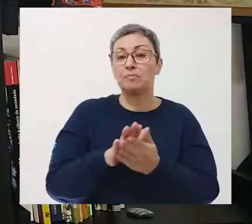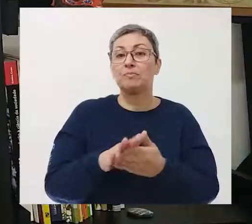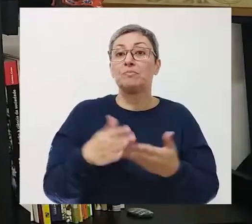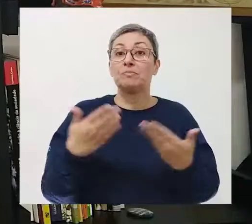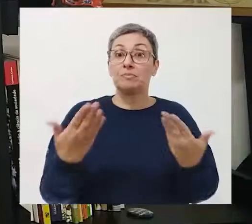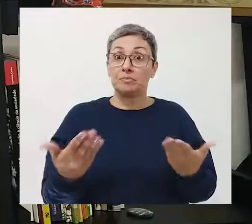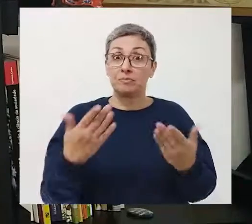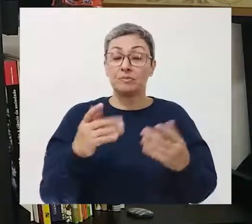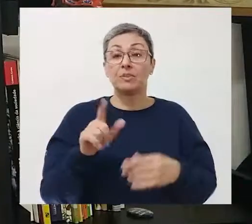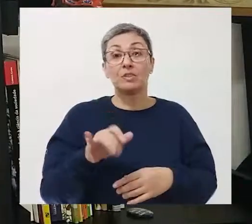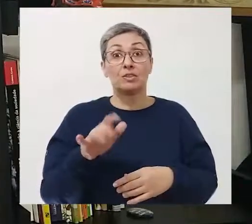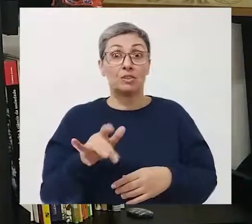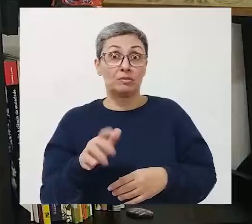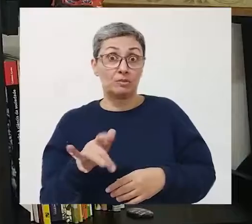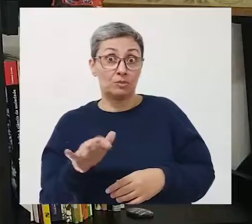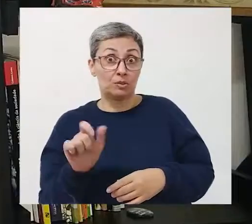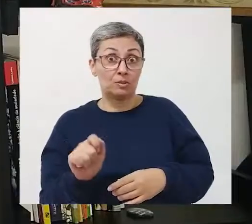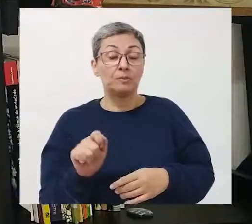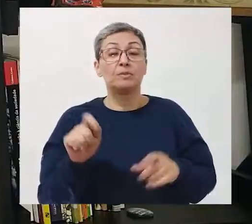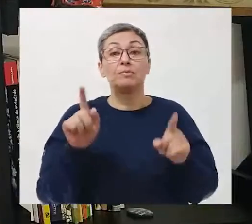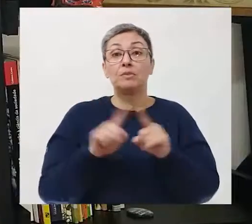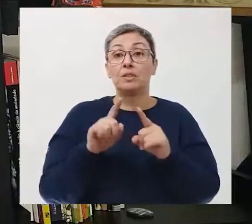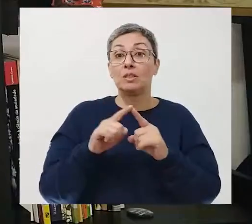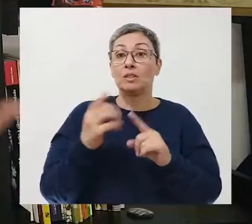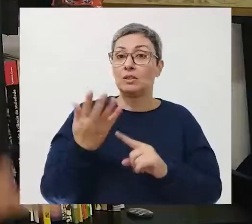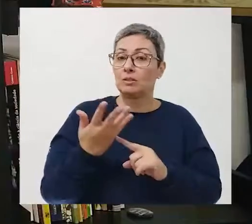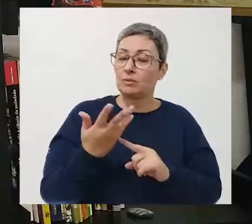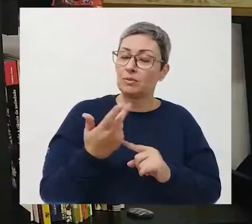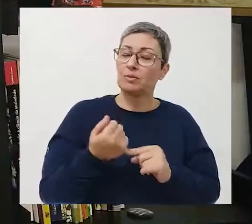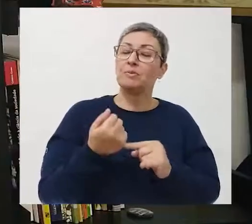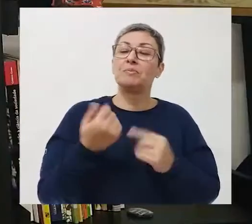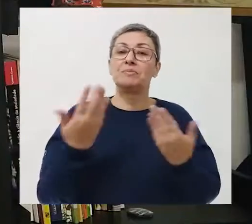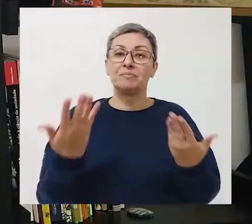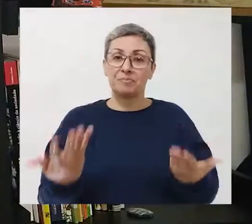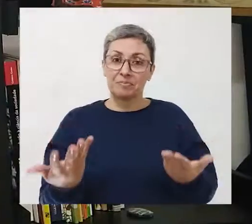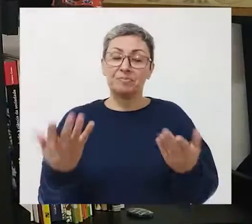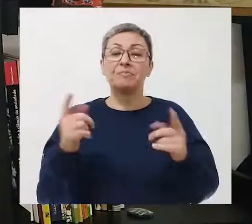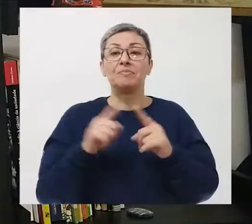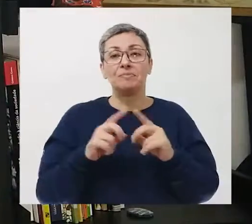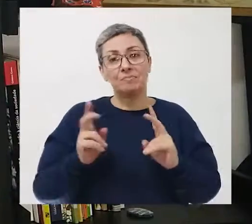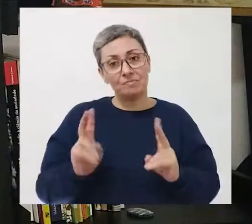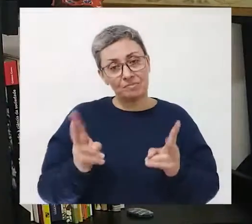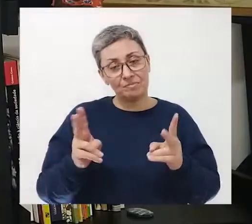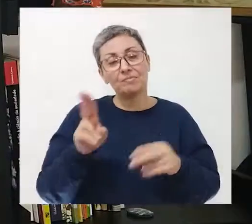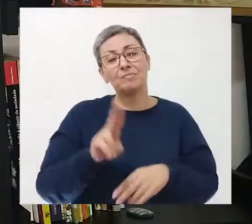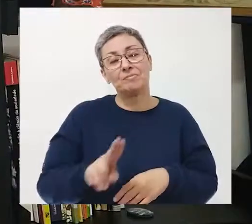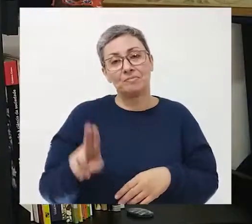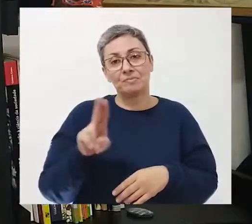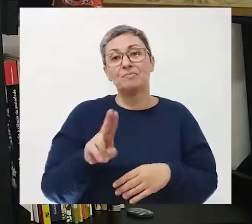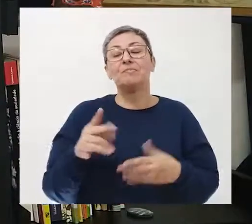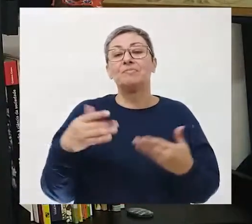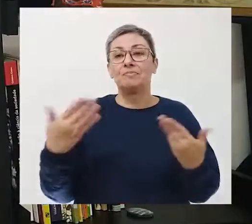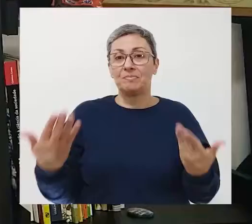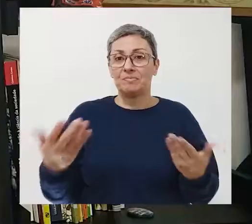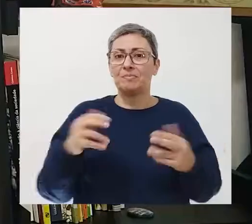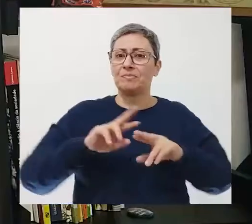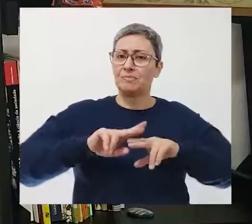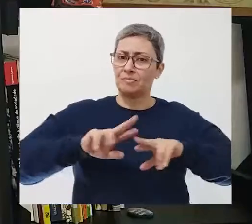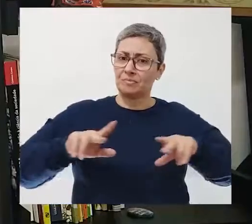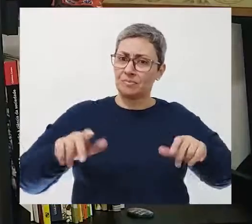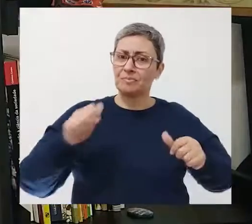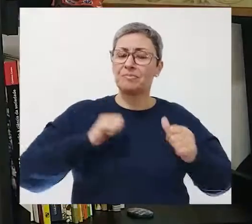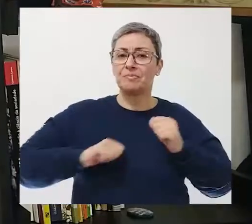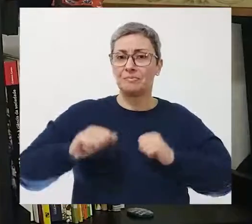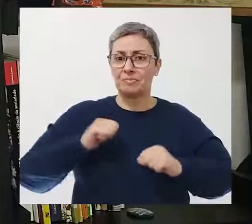A xilogravura, ela é arte, e como arte, continua sendo utilizada por vários